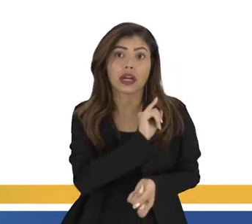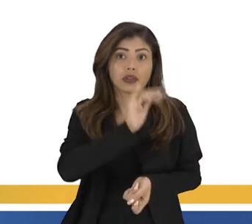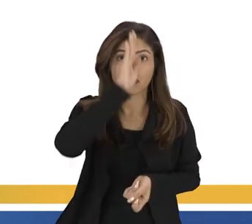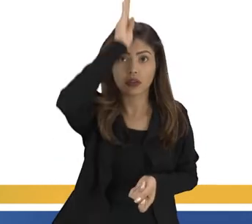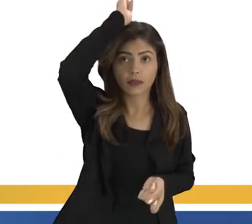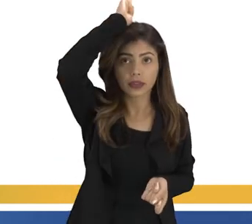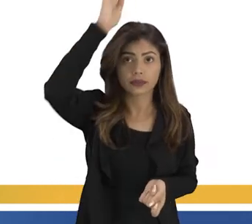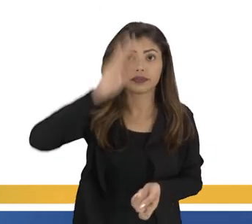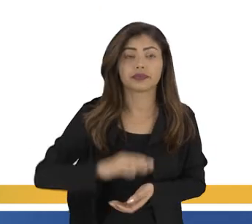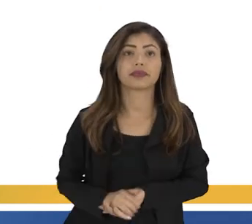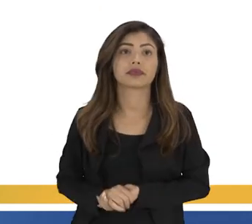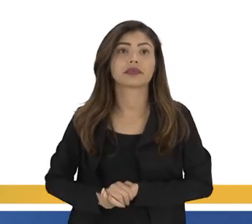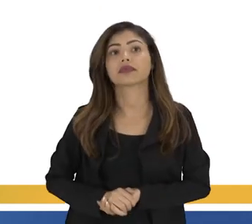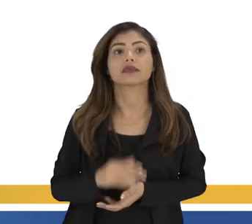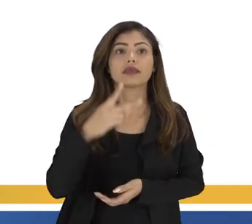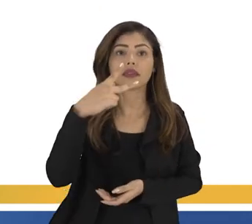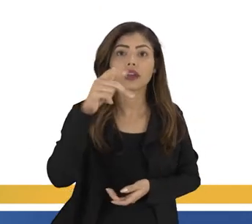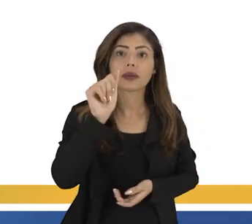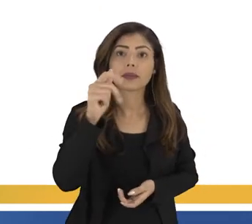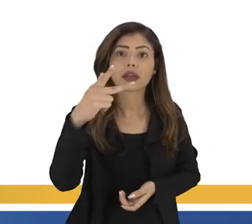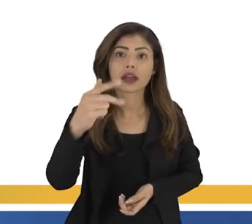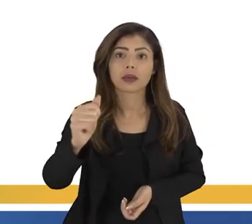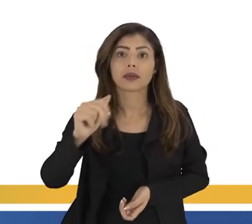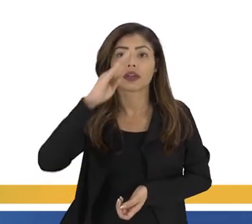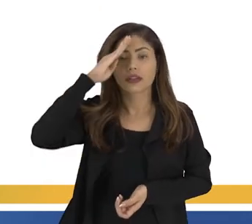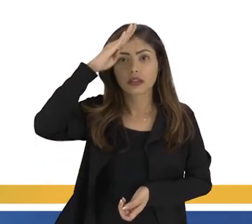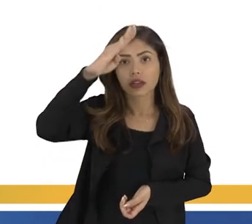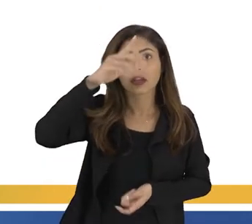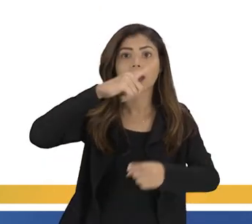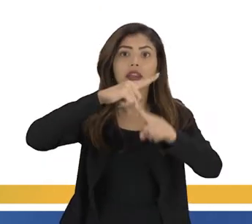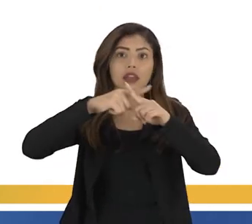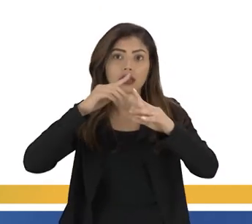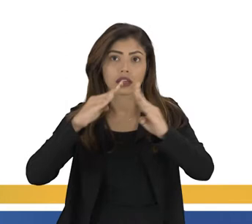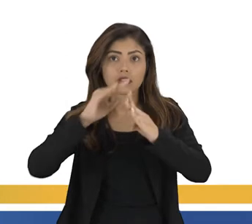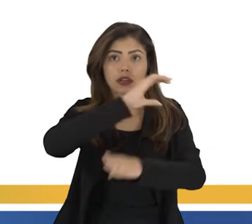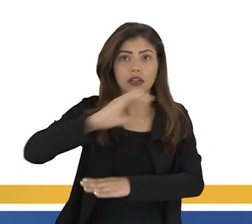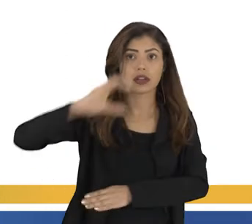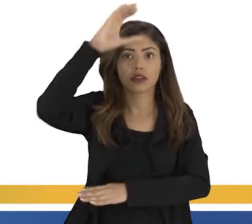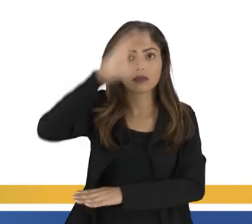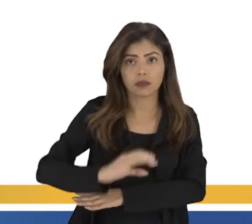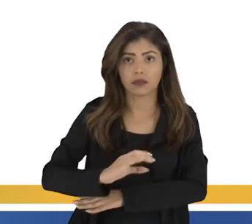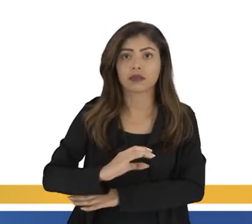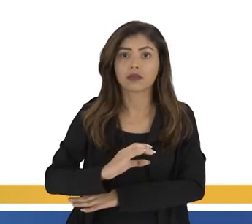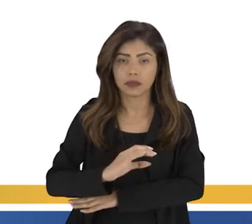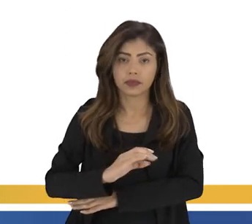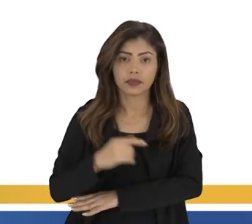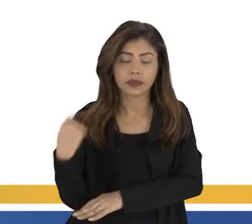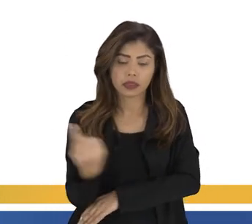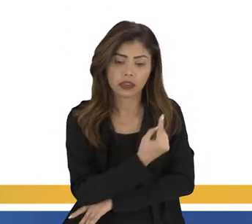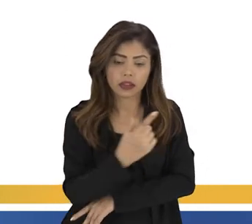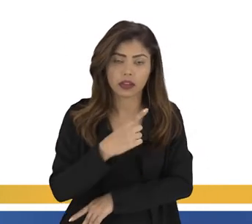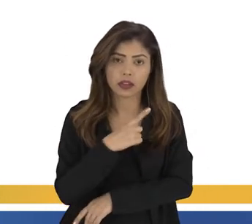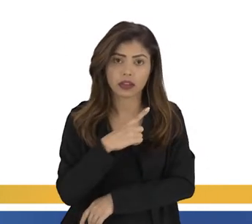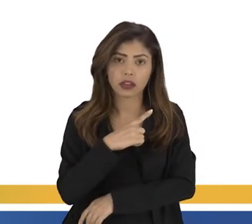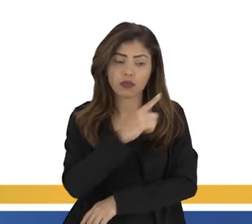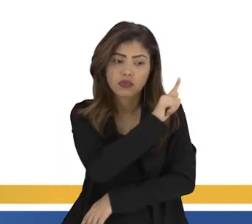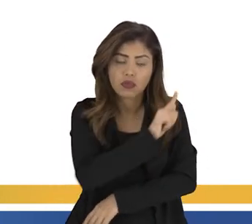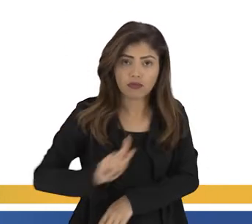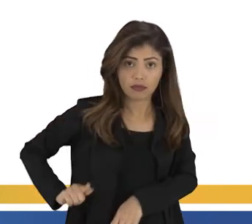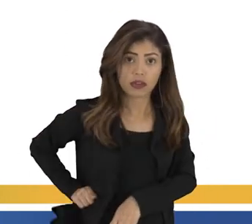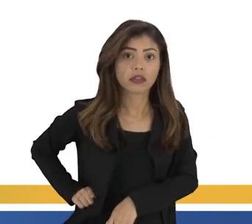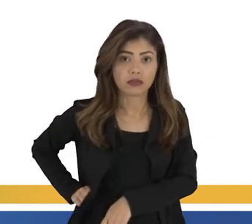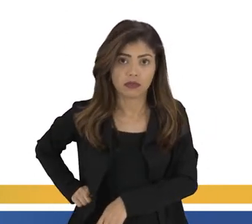dos imperadores romanos e papa é o o líder da igreja católica então nós temos né o